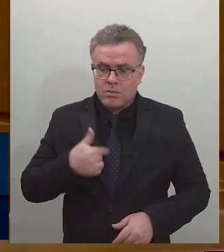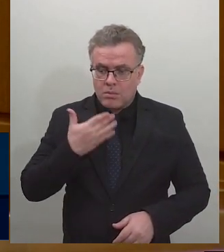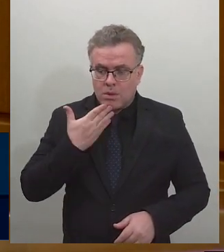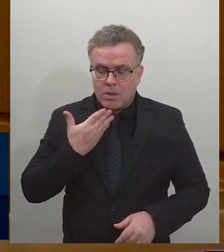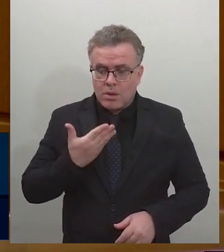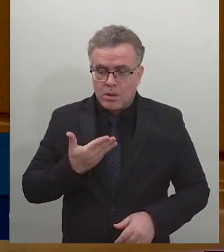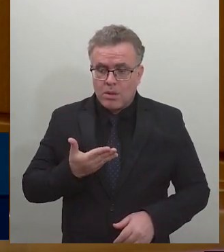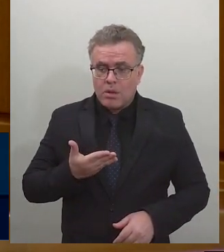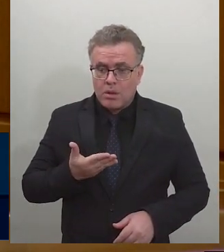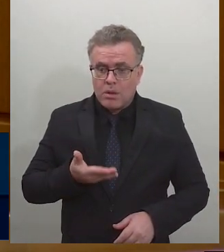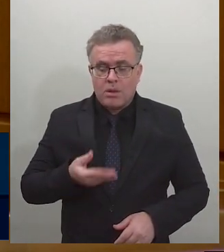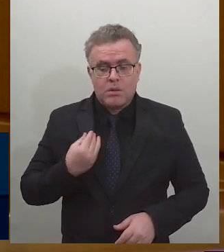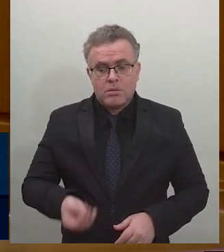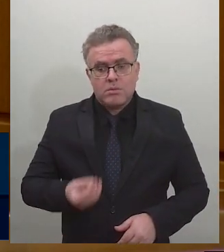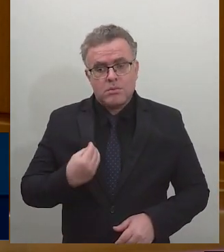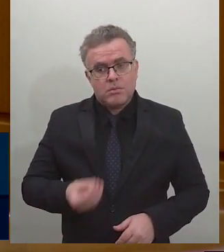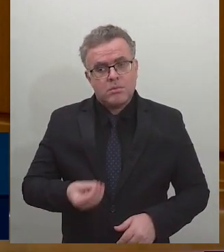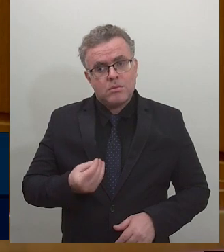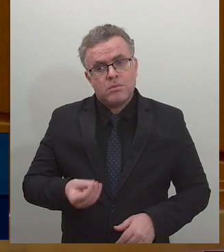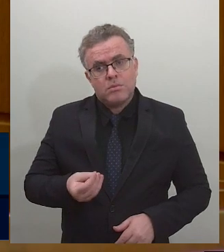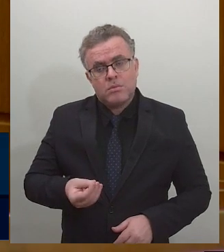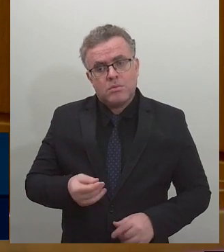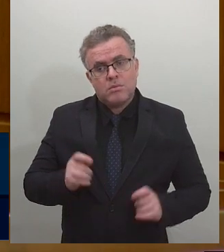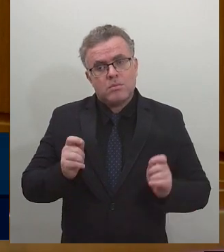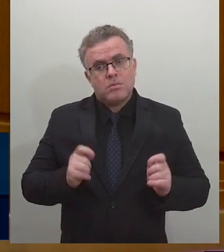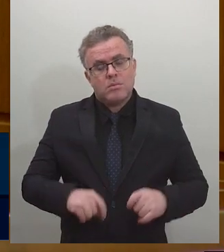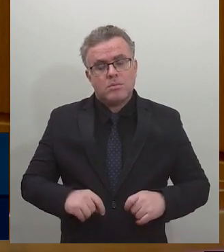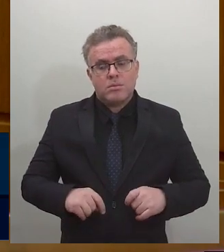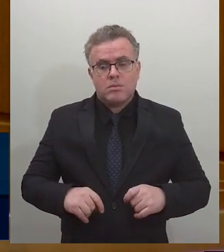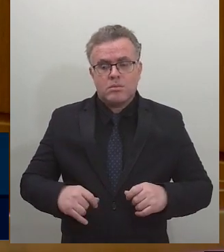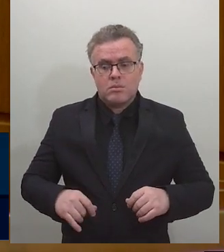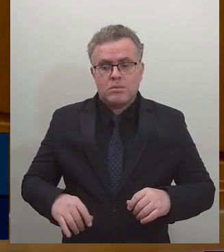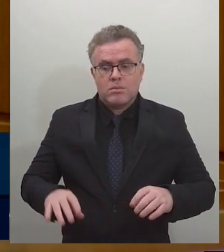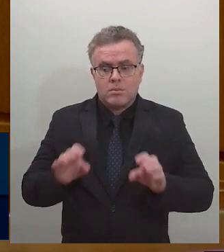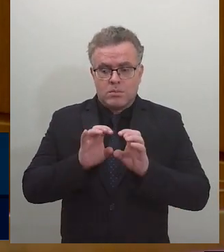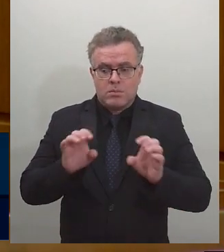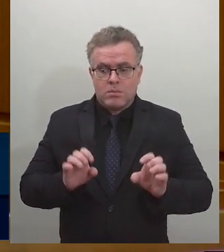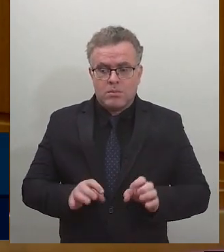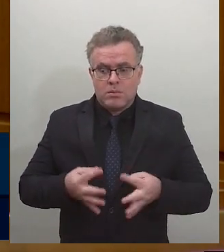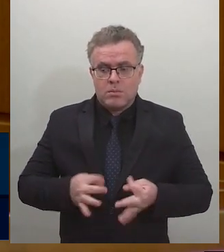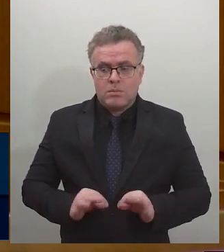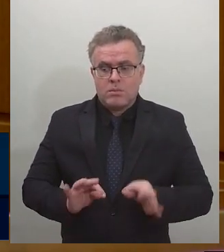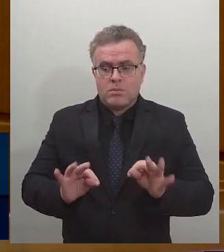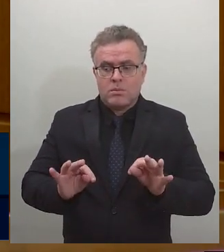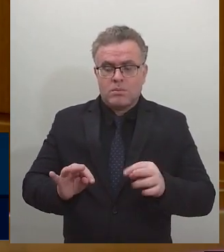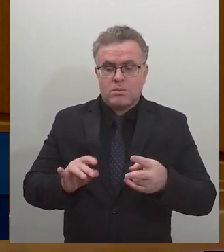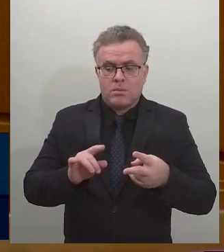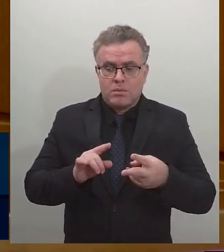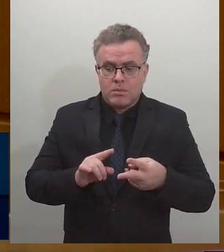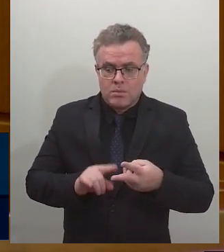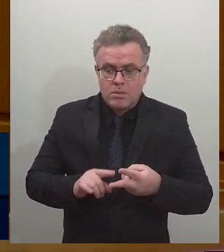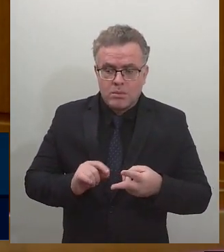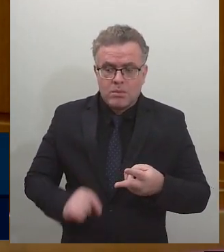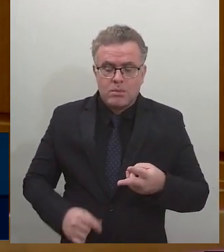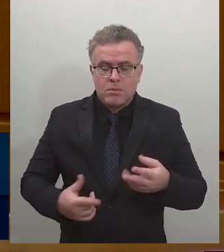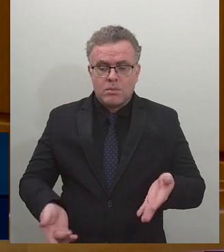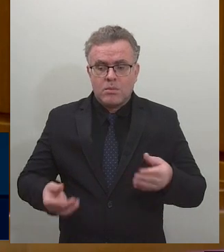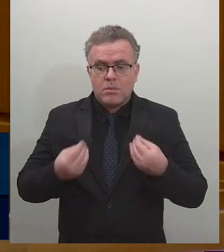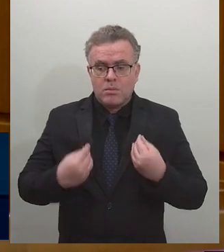encantado com a arquitetura, com a tecnologia, como aquele hospital está preparado